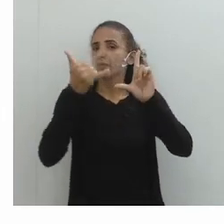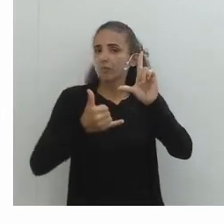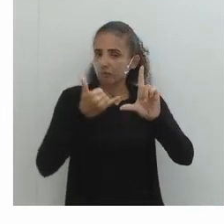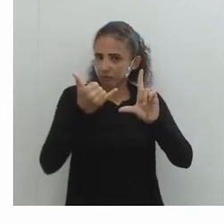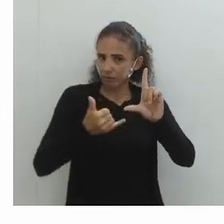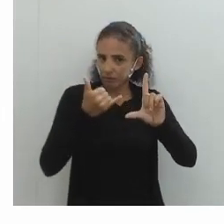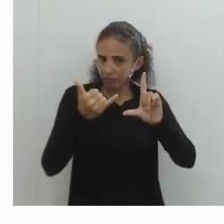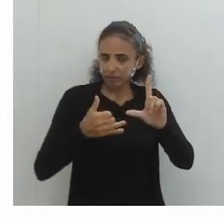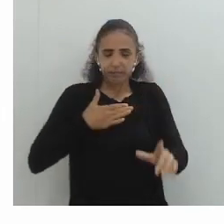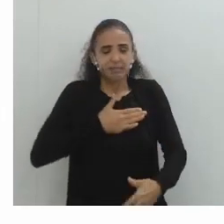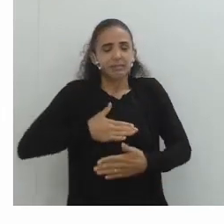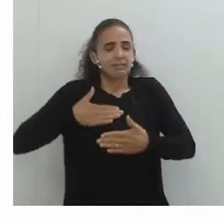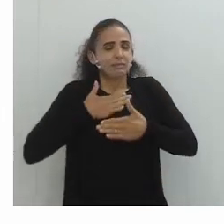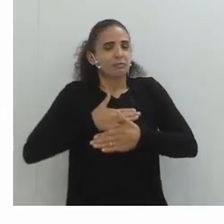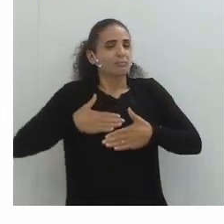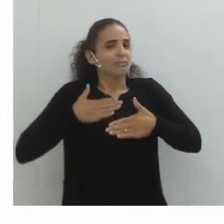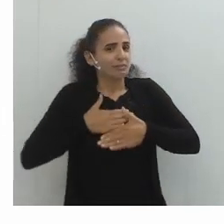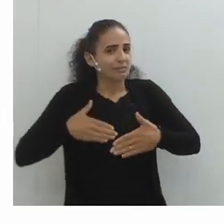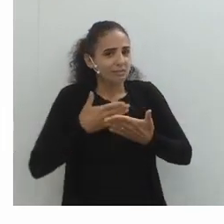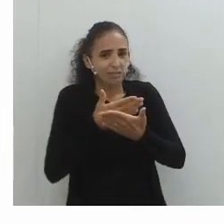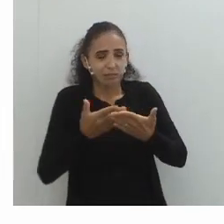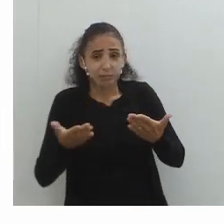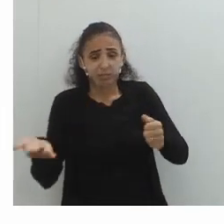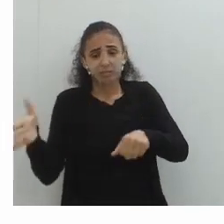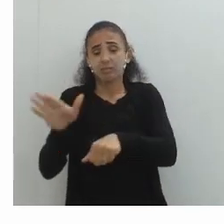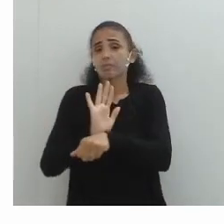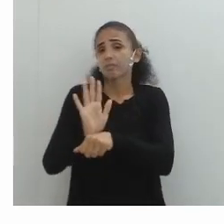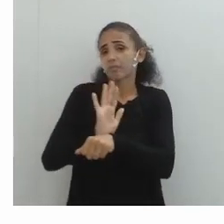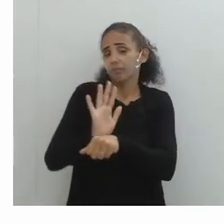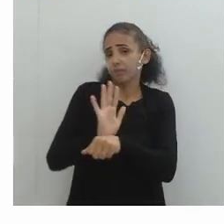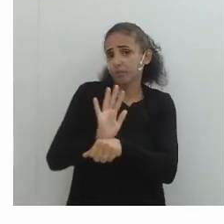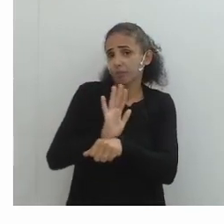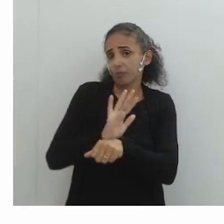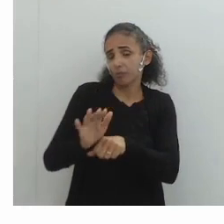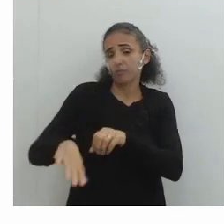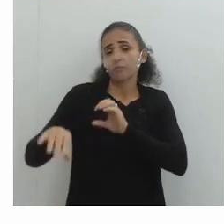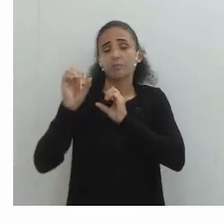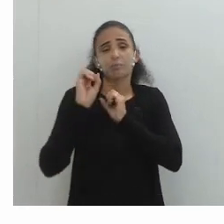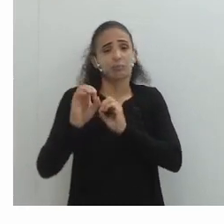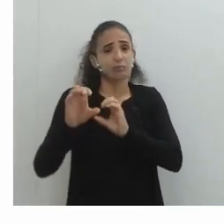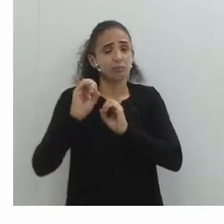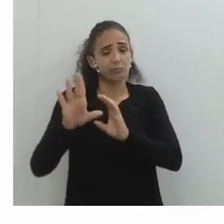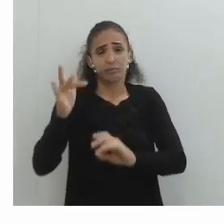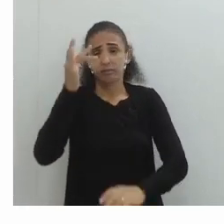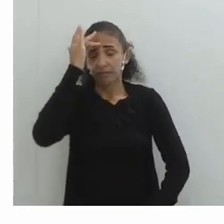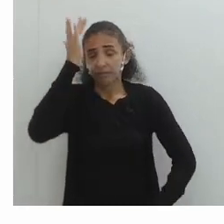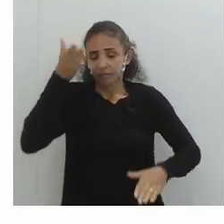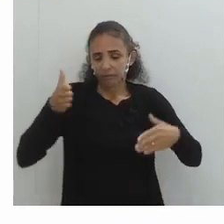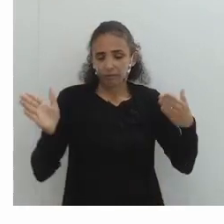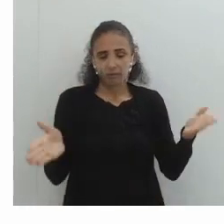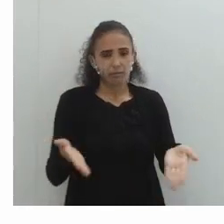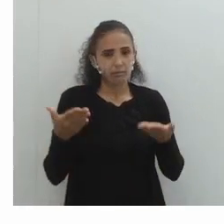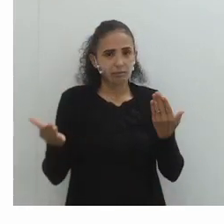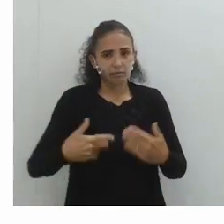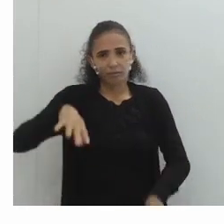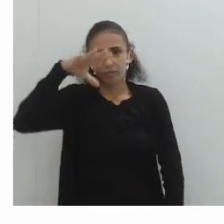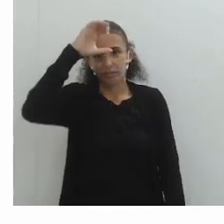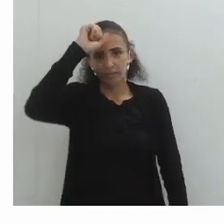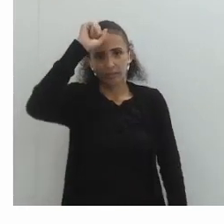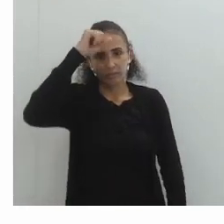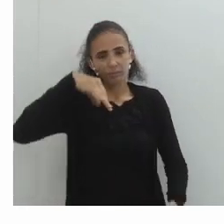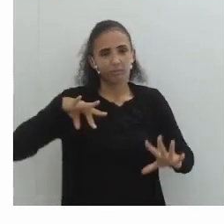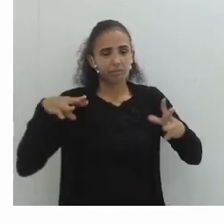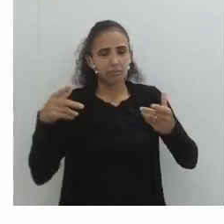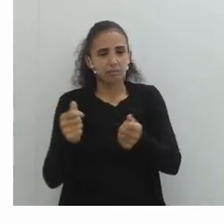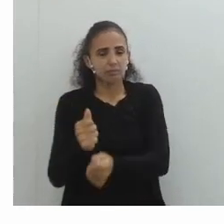ludicidade, prazer. Os vídeos, jogos educacionais facilitam e estimulam a aprendizagem através